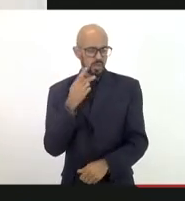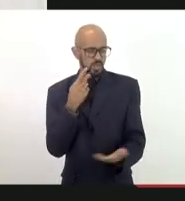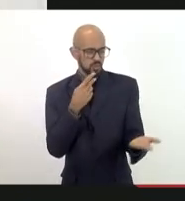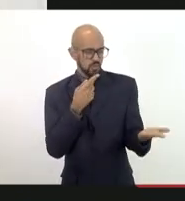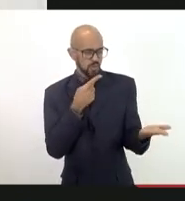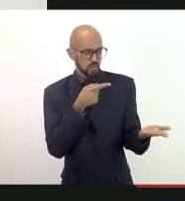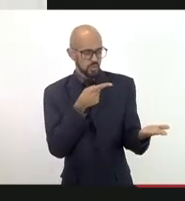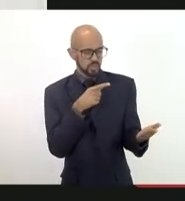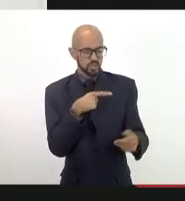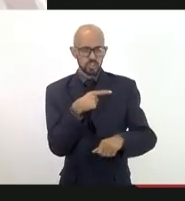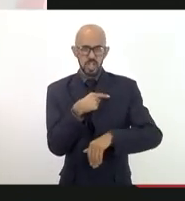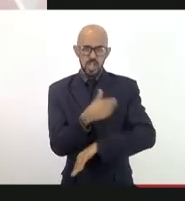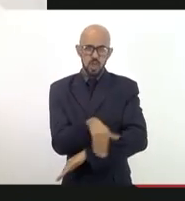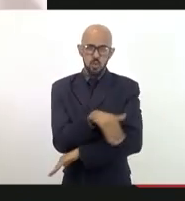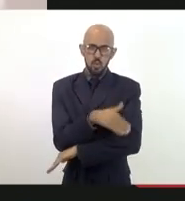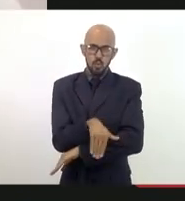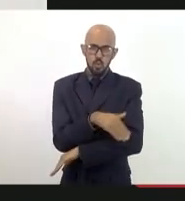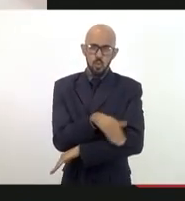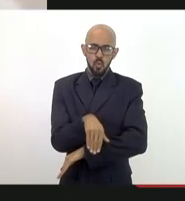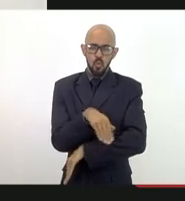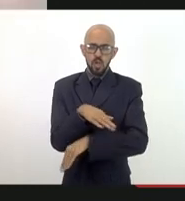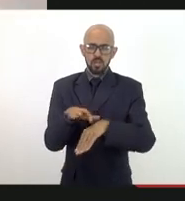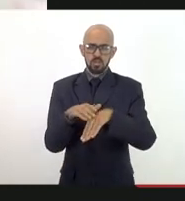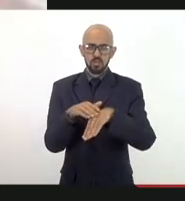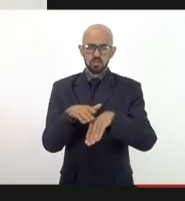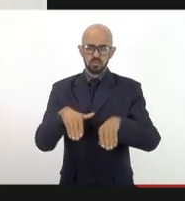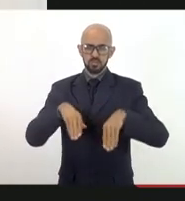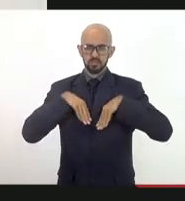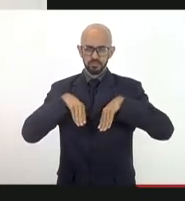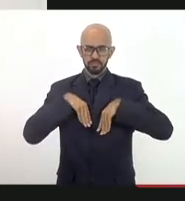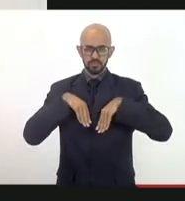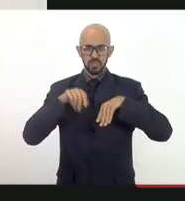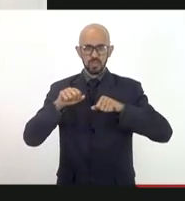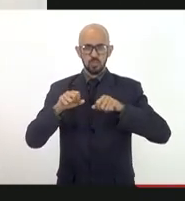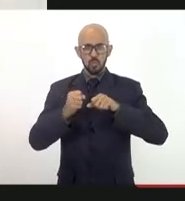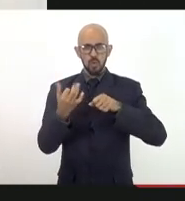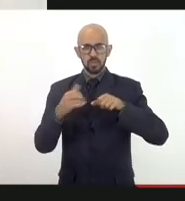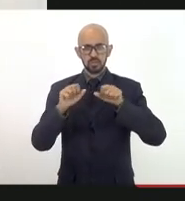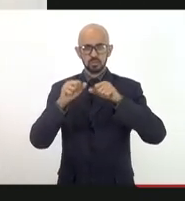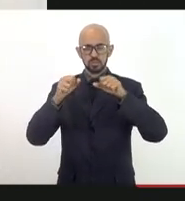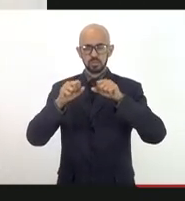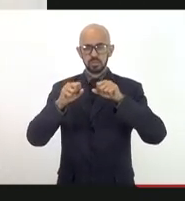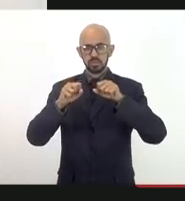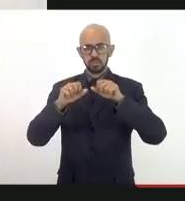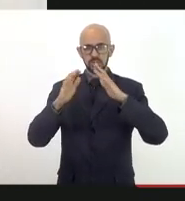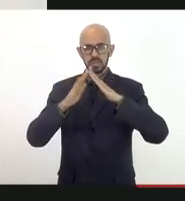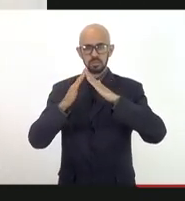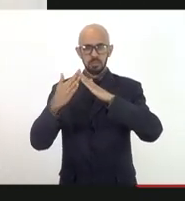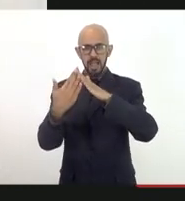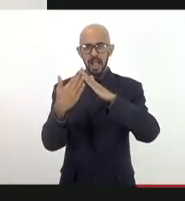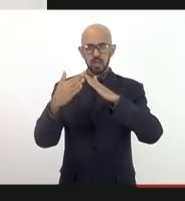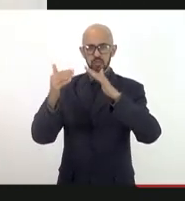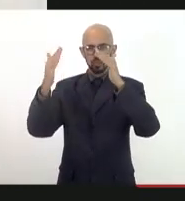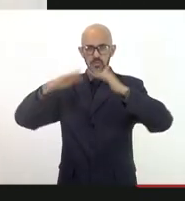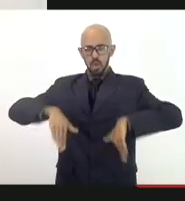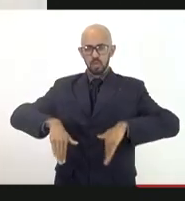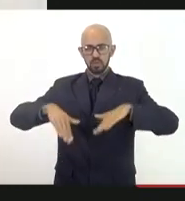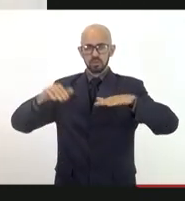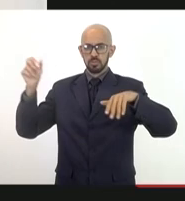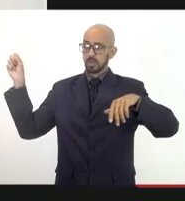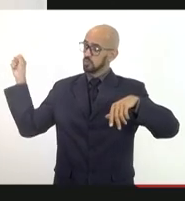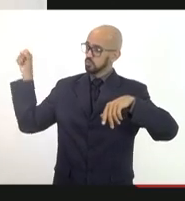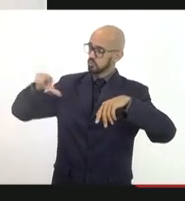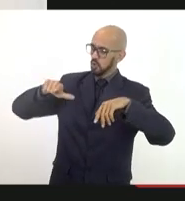da tuberculose, na Rocinha, né, que simplesmente arejar, dar sol e ventilação para aquele lugar fez diferença. Então, assim, como que Jacarezinho tem uma das